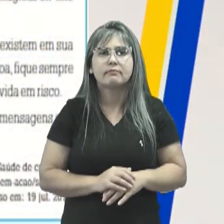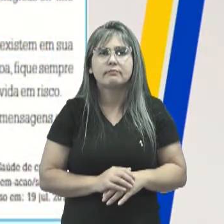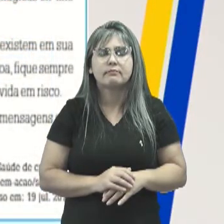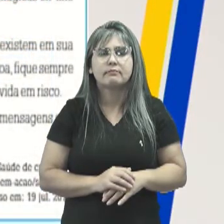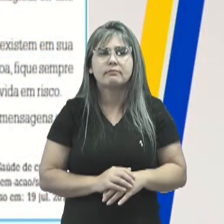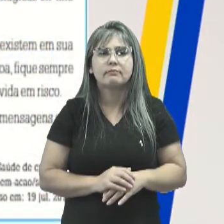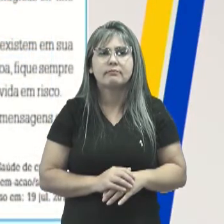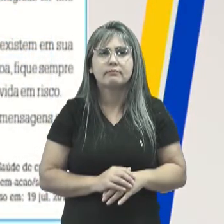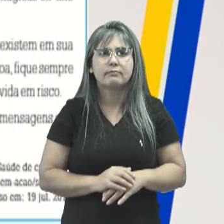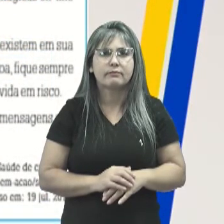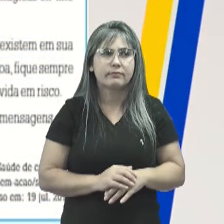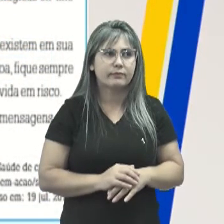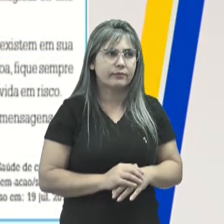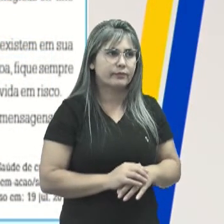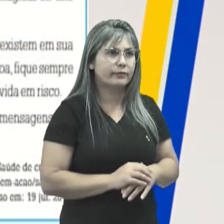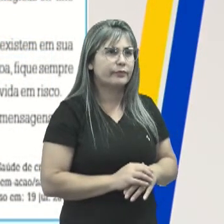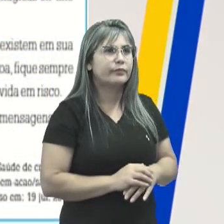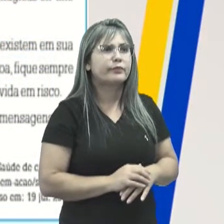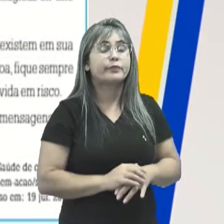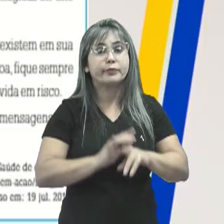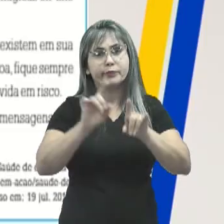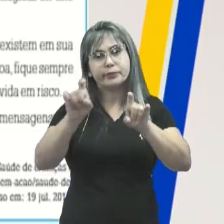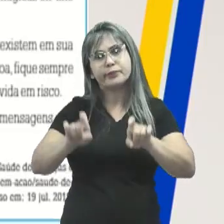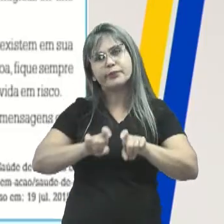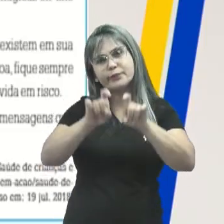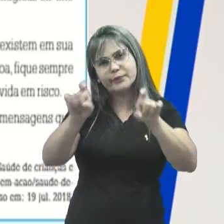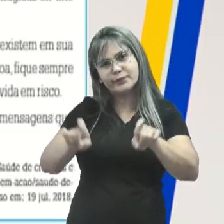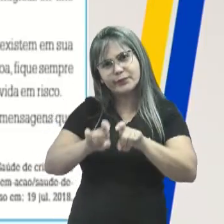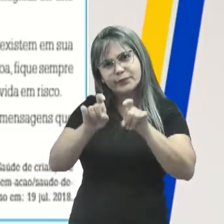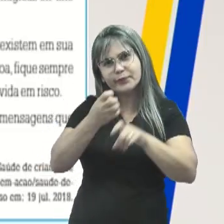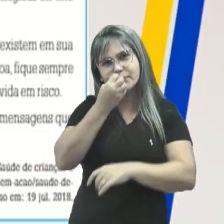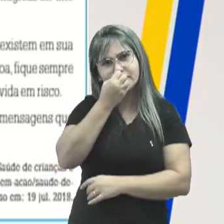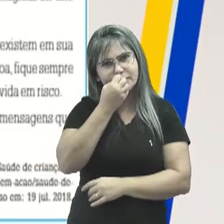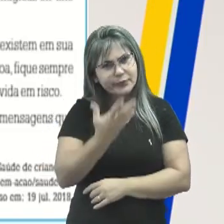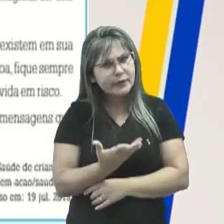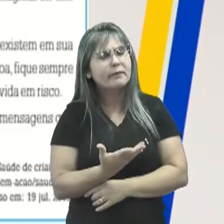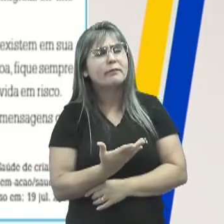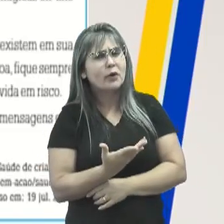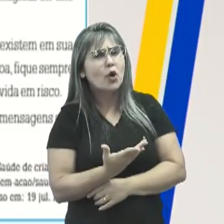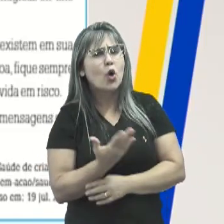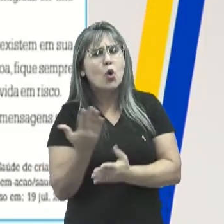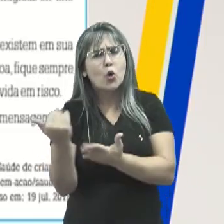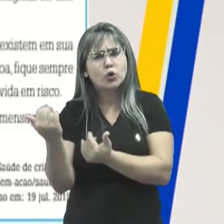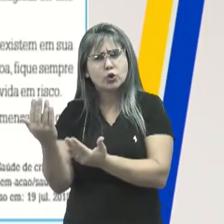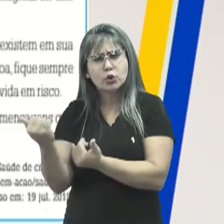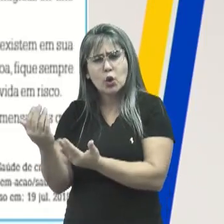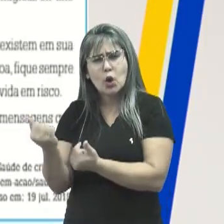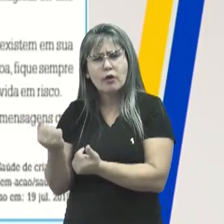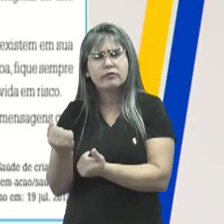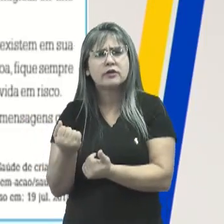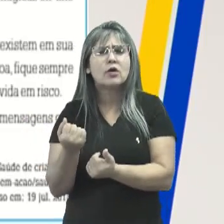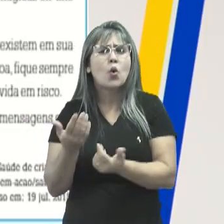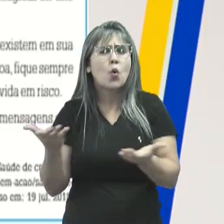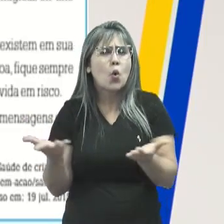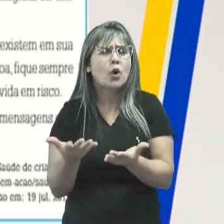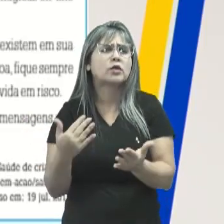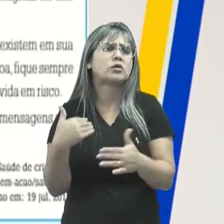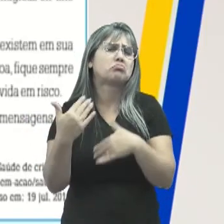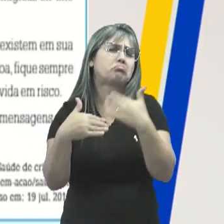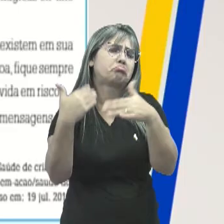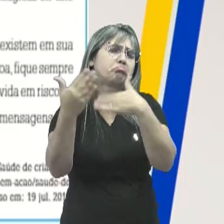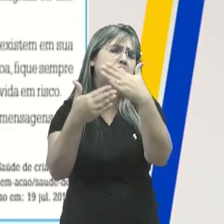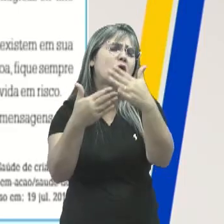Os riscos da internet. Olha, a internet é uma coisa muito boa. O jovem, cada vez mais, ele utiliza a internet aí. Ele